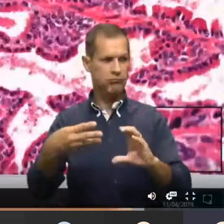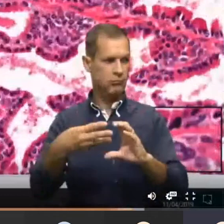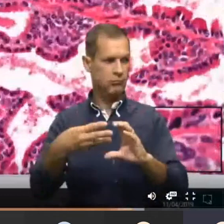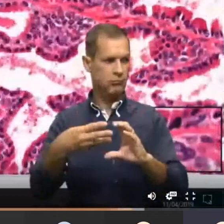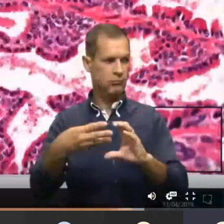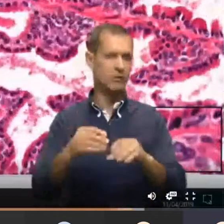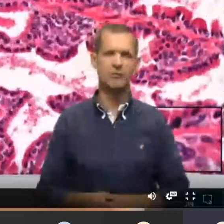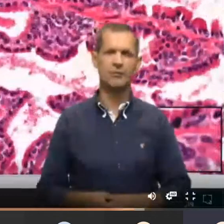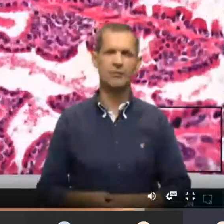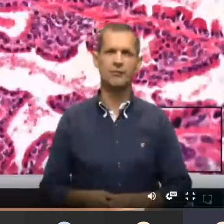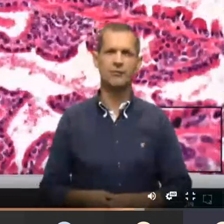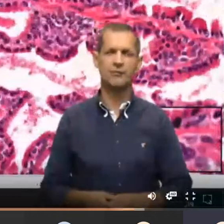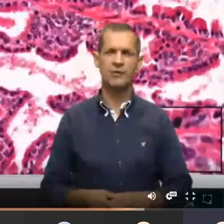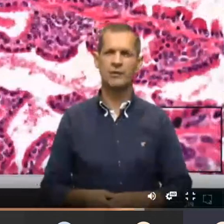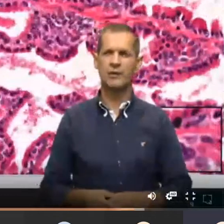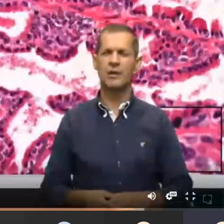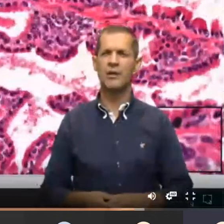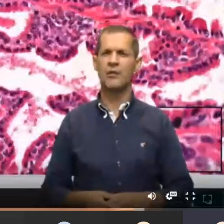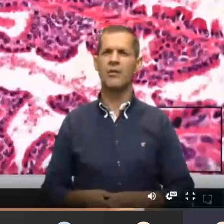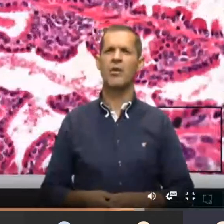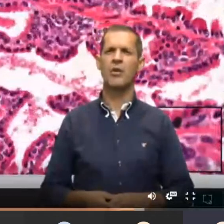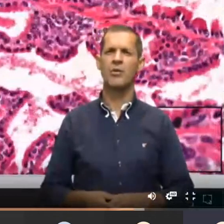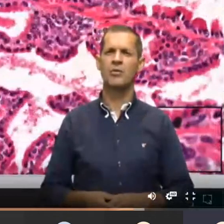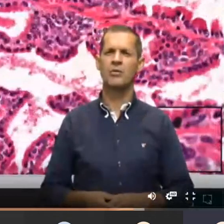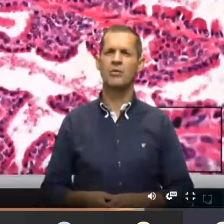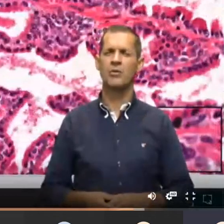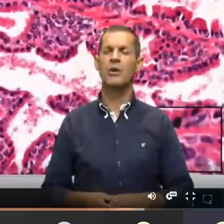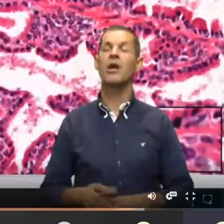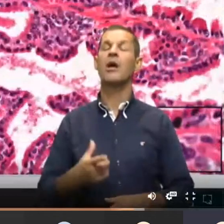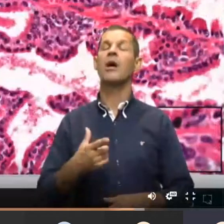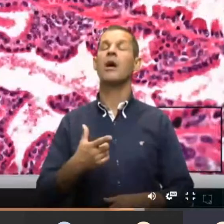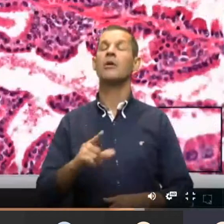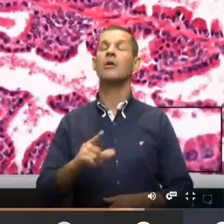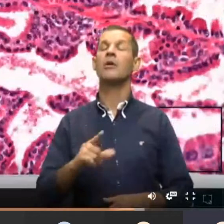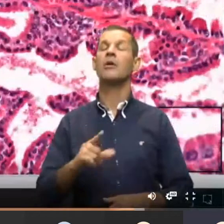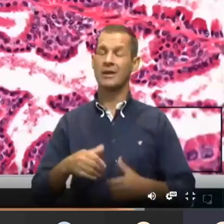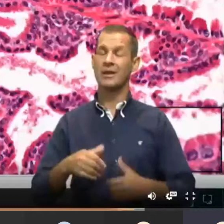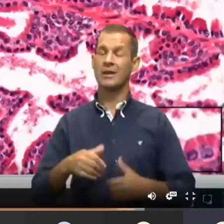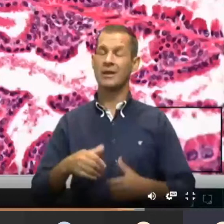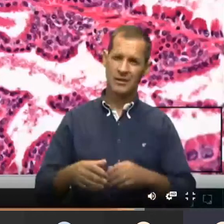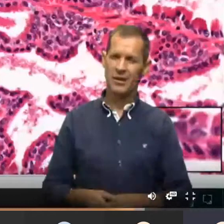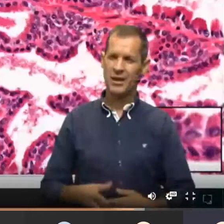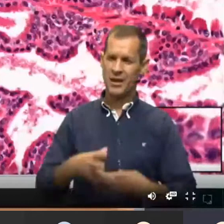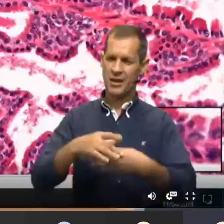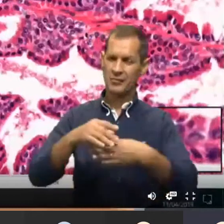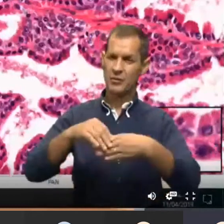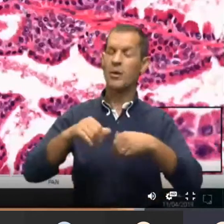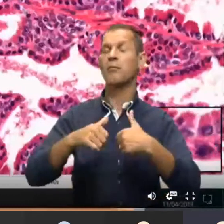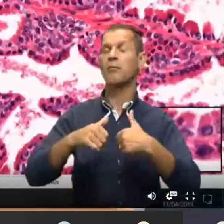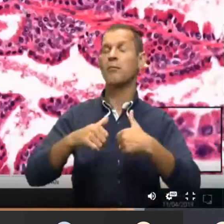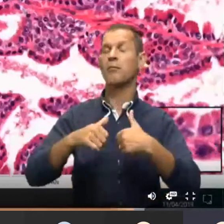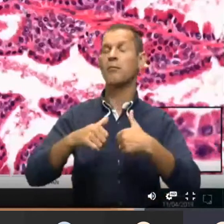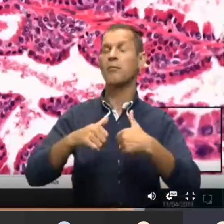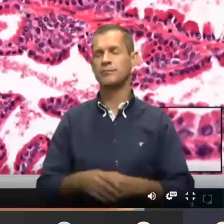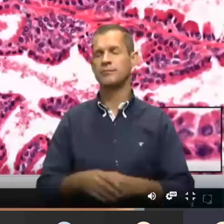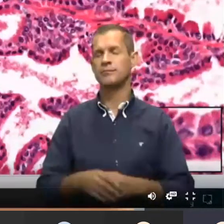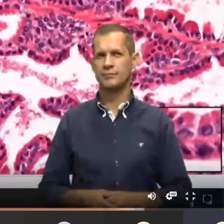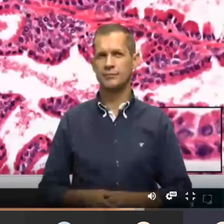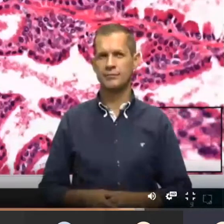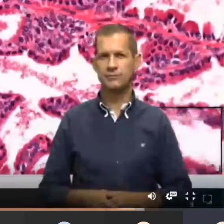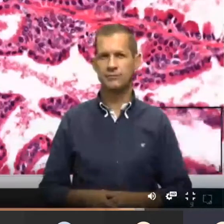essas células, elas não são tão eosinófilas, né? Elas têm essa parte eosinófila, né?